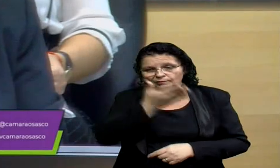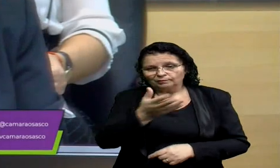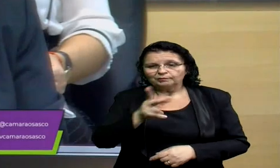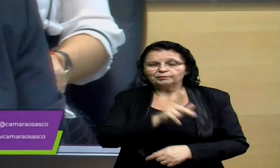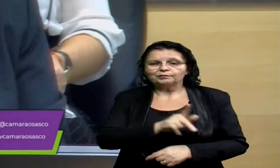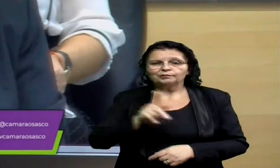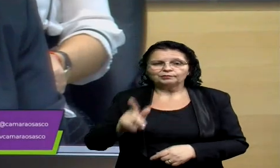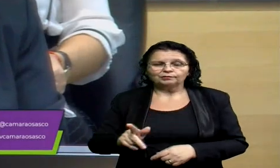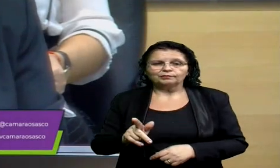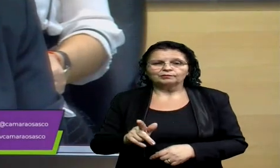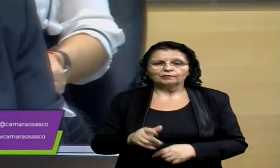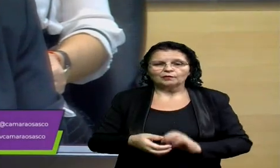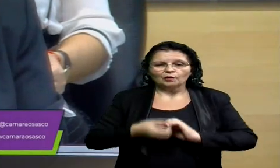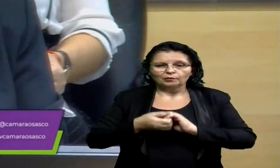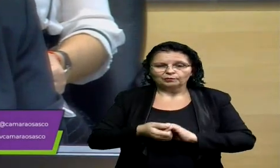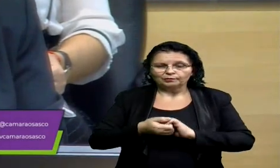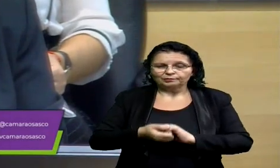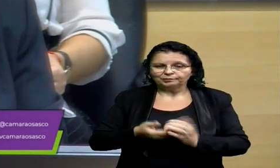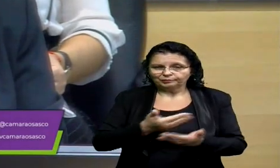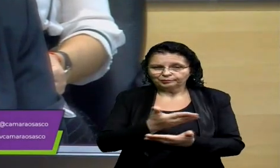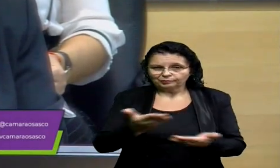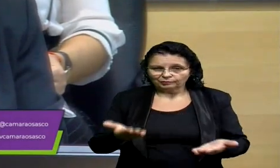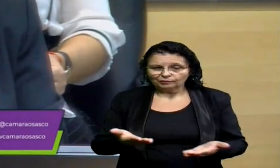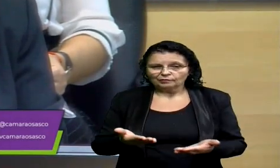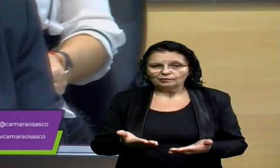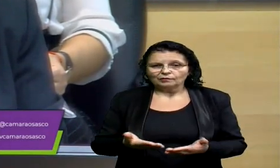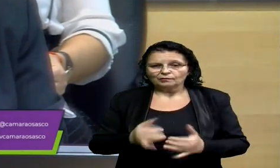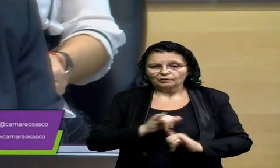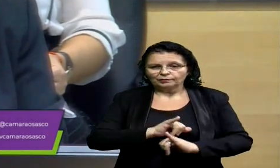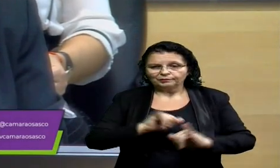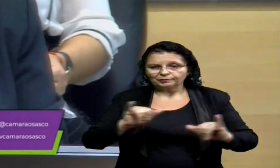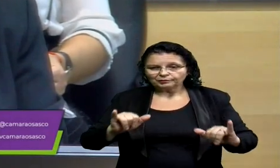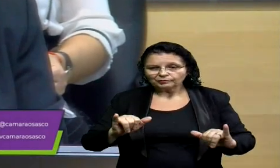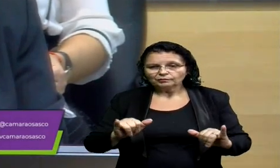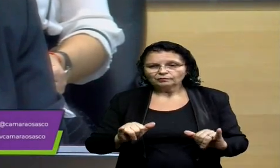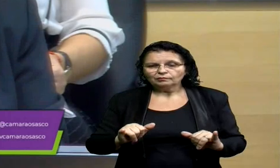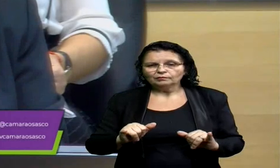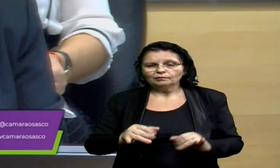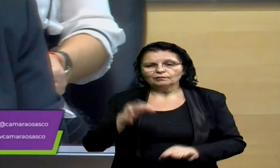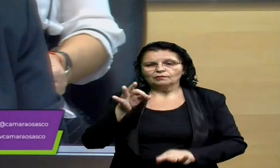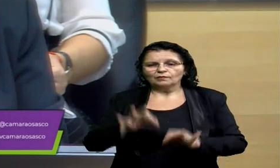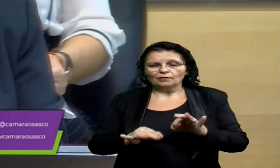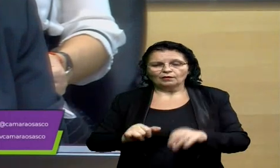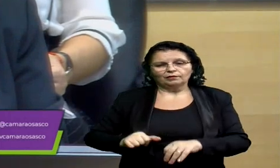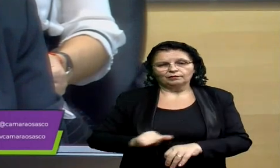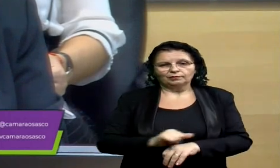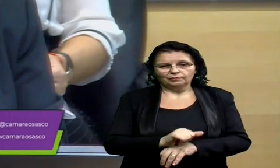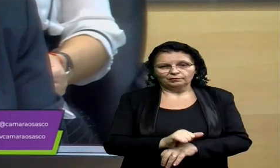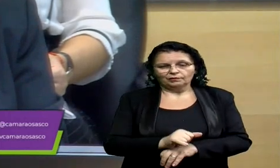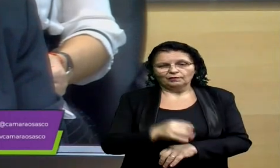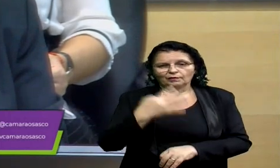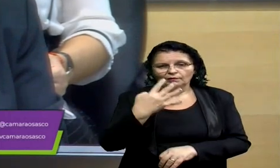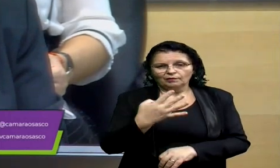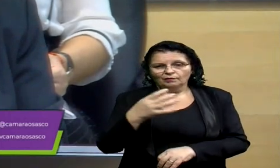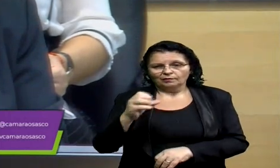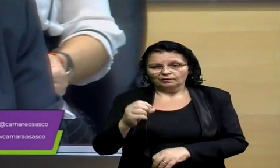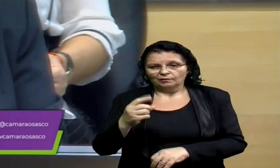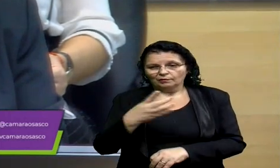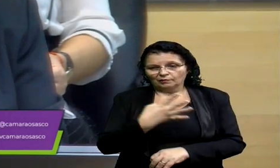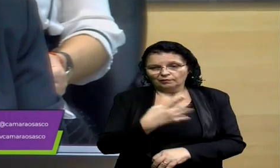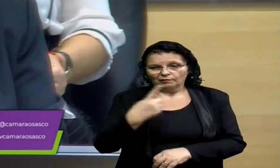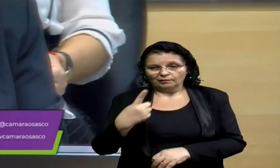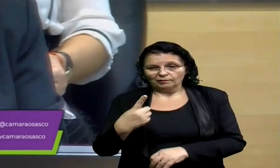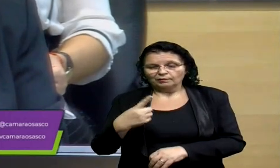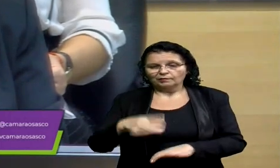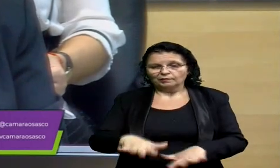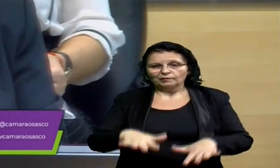presidente cumprimentando o cordi almento Sir sirvo-me D presente para justificar a minha ausência a 41ª sessão